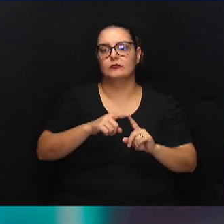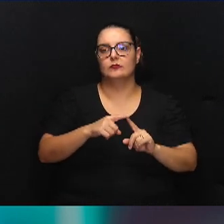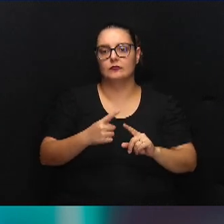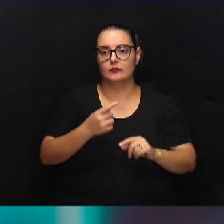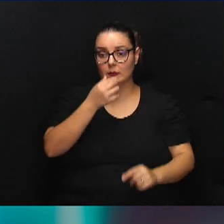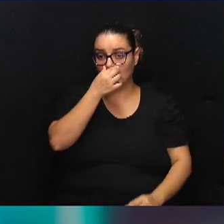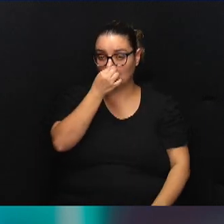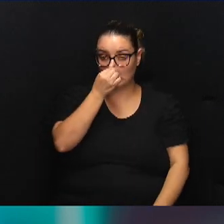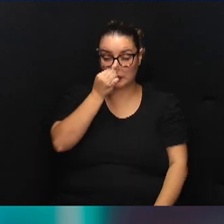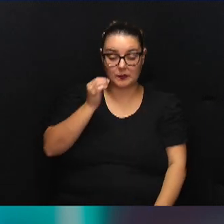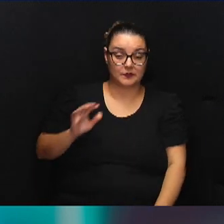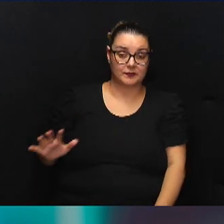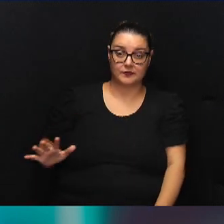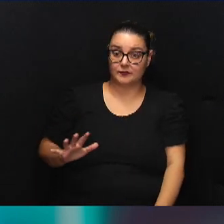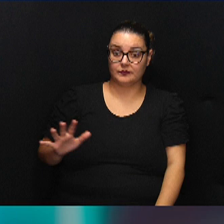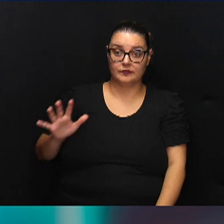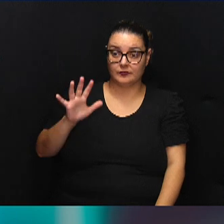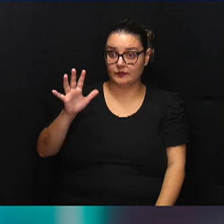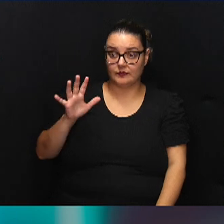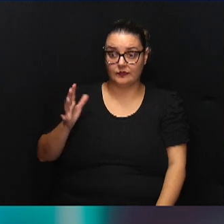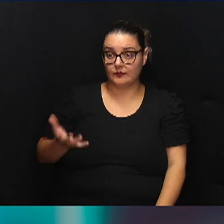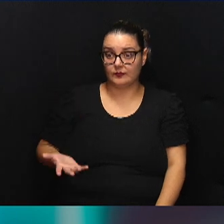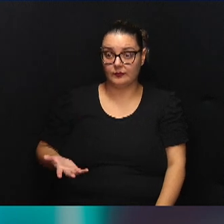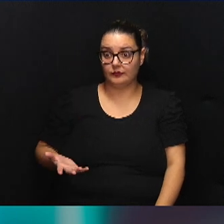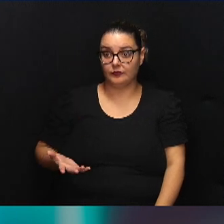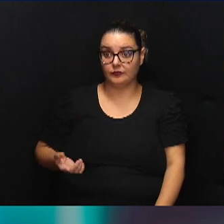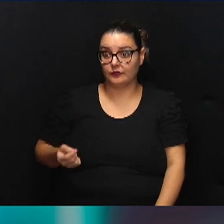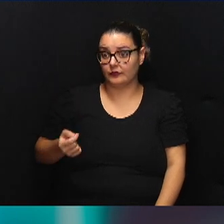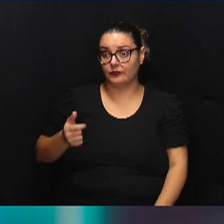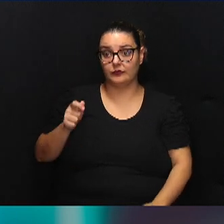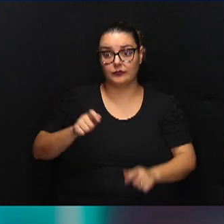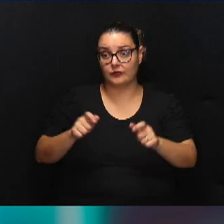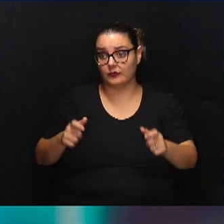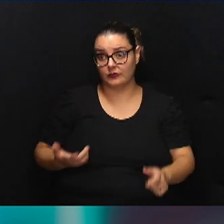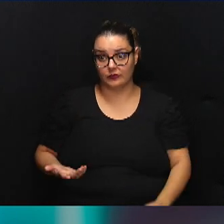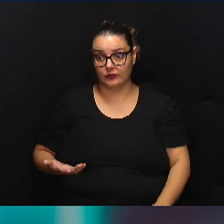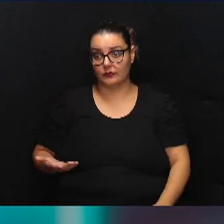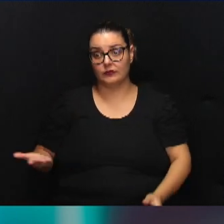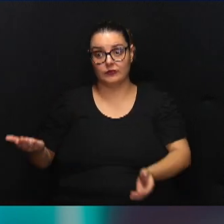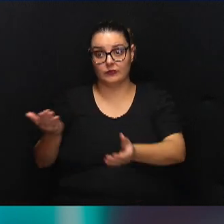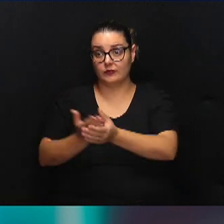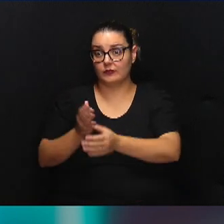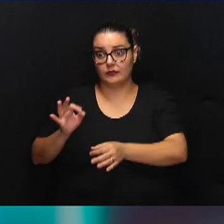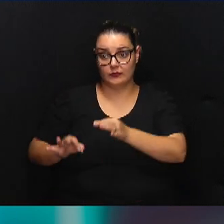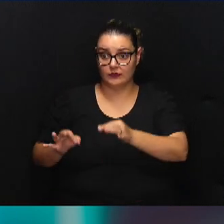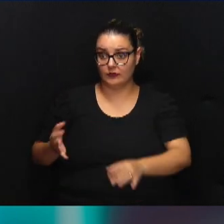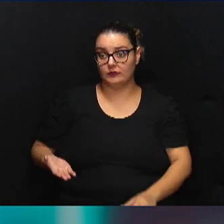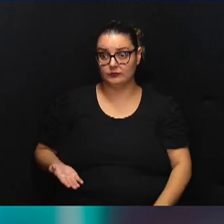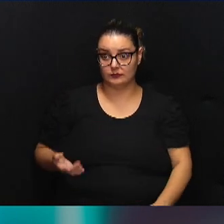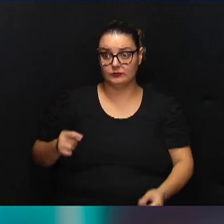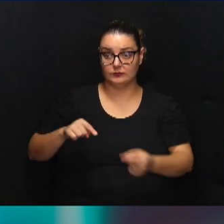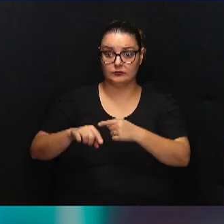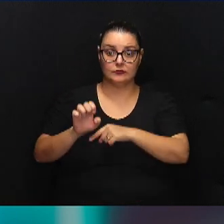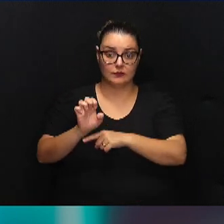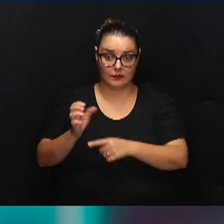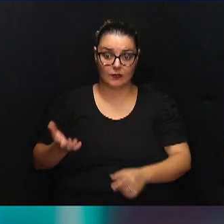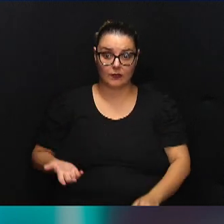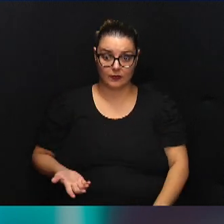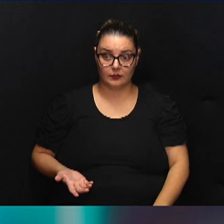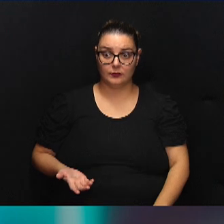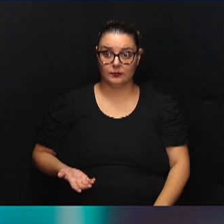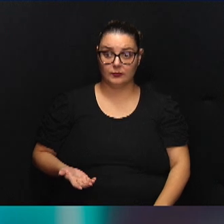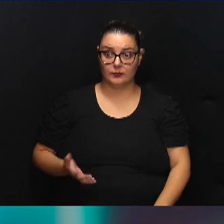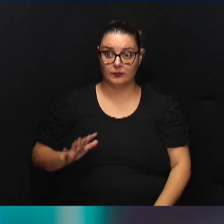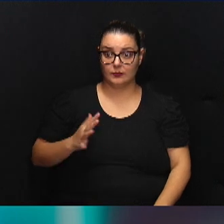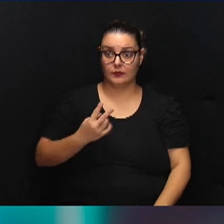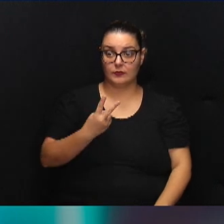de cara, que realmente vai ser para poucas pessoas que entram com processo judicial contra o Estado, né? custa em torno